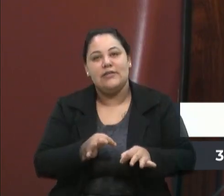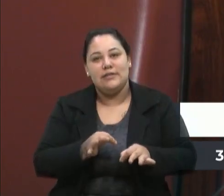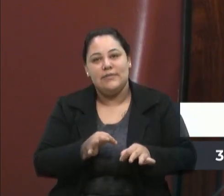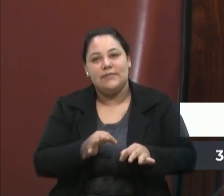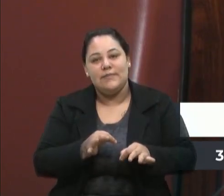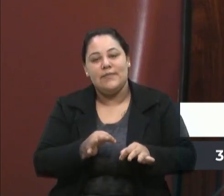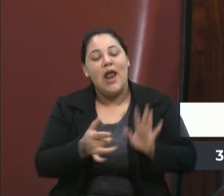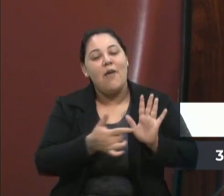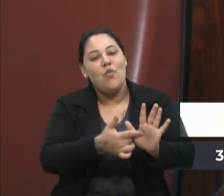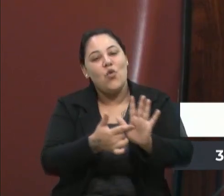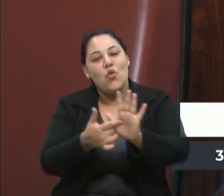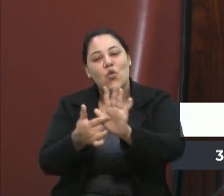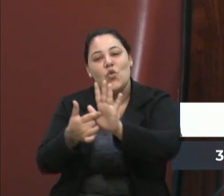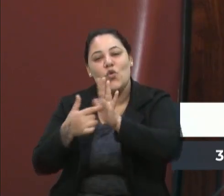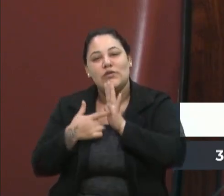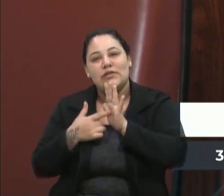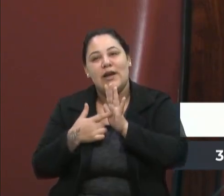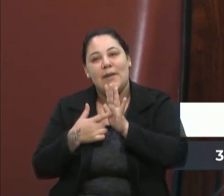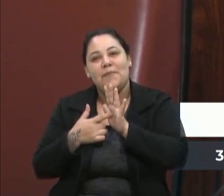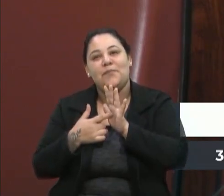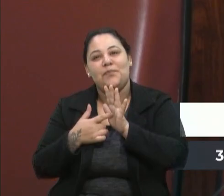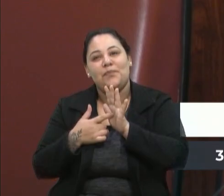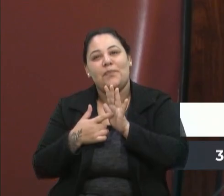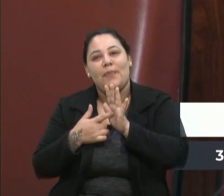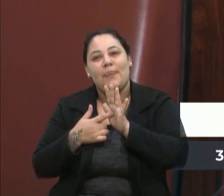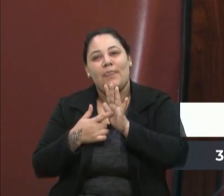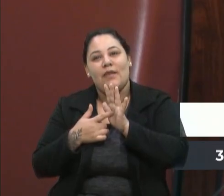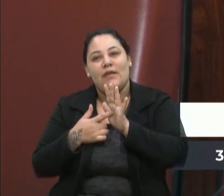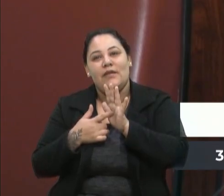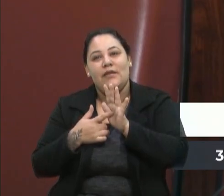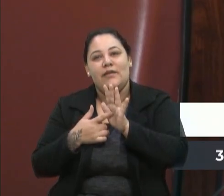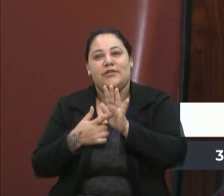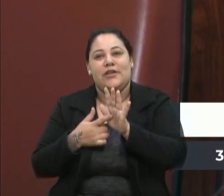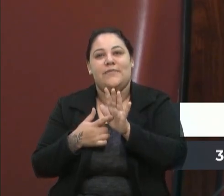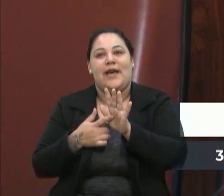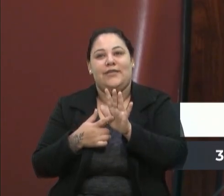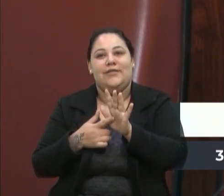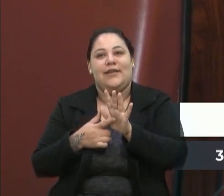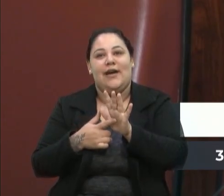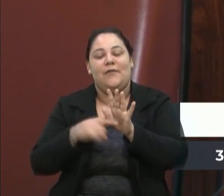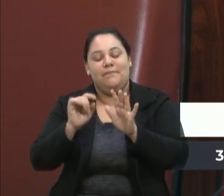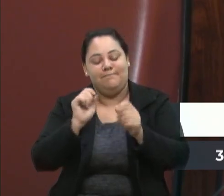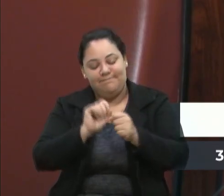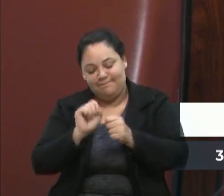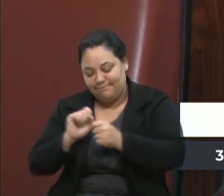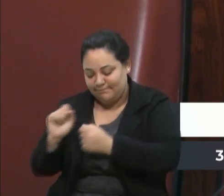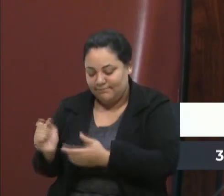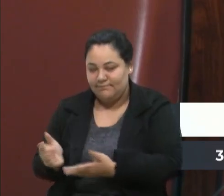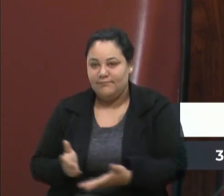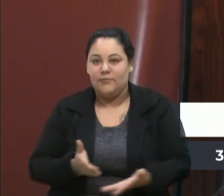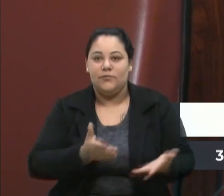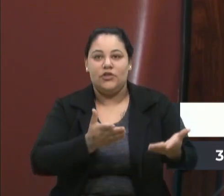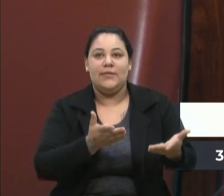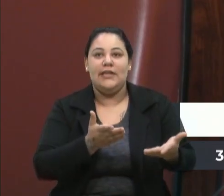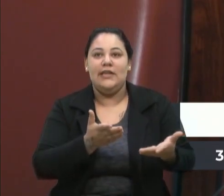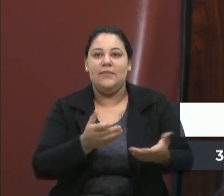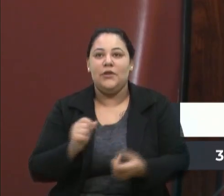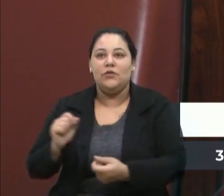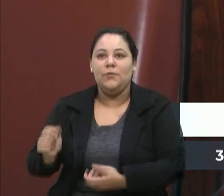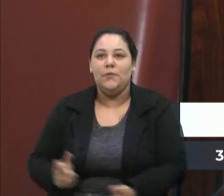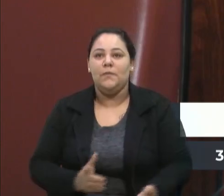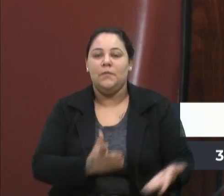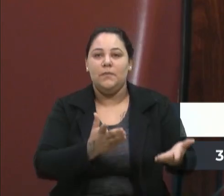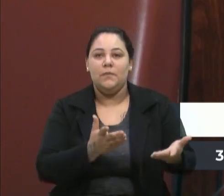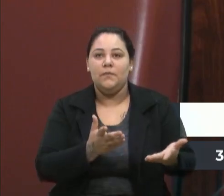enfim, mostrar aos colegas e vamos almoçar lá. Faça um convite aí, já que ele é pedetista também, vamos lá almoçar a convite